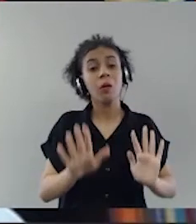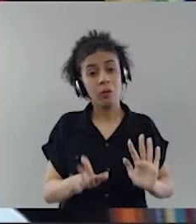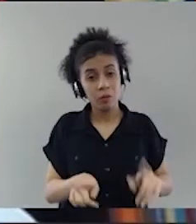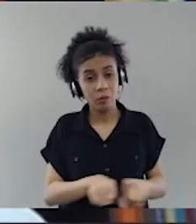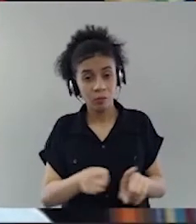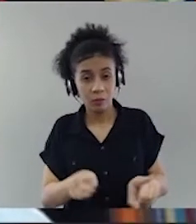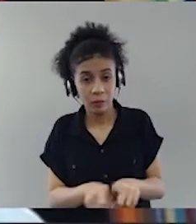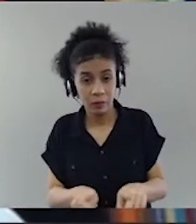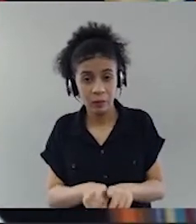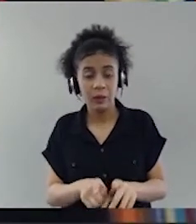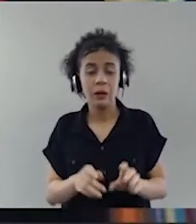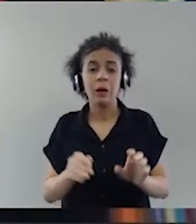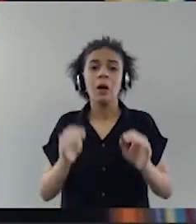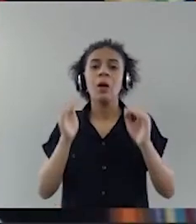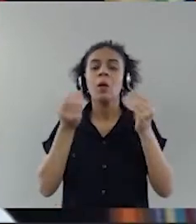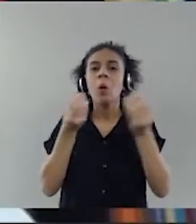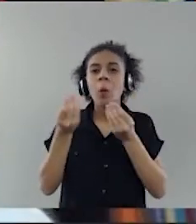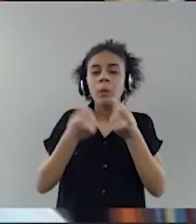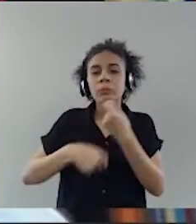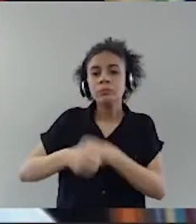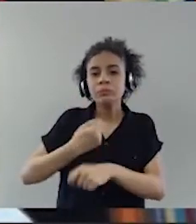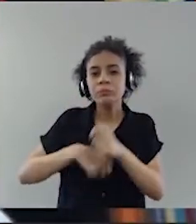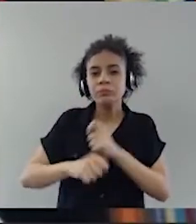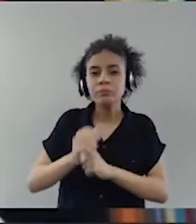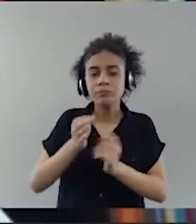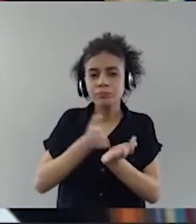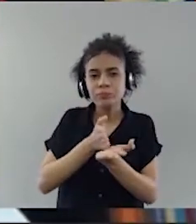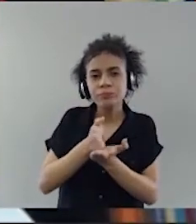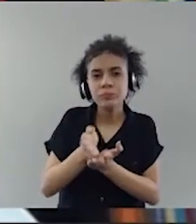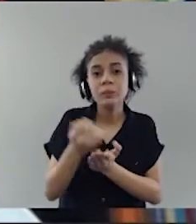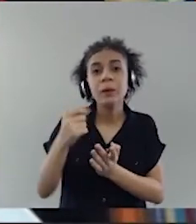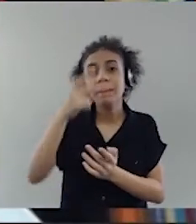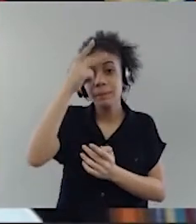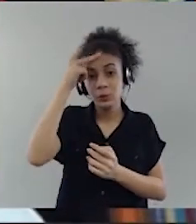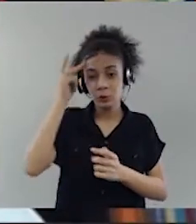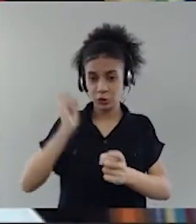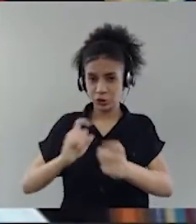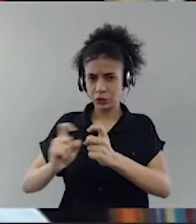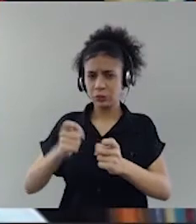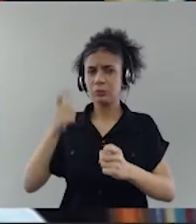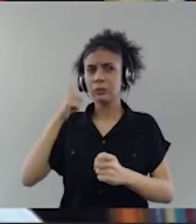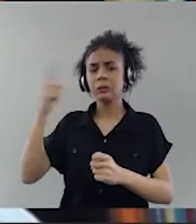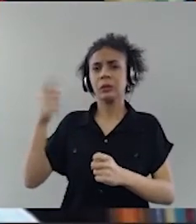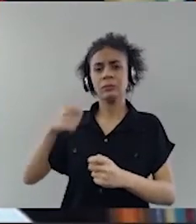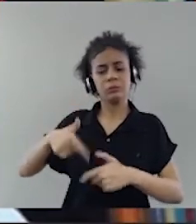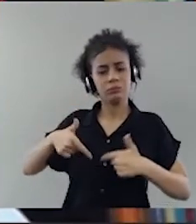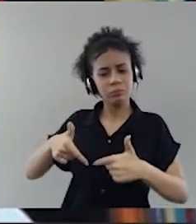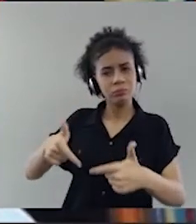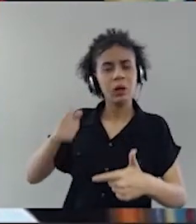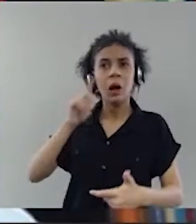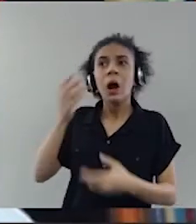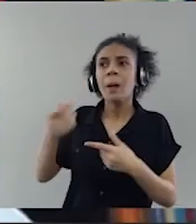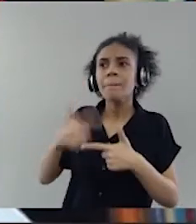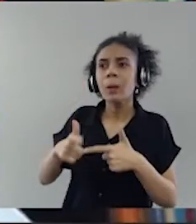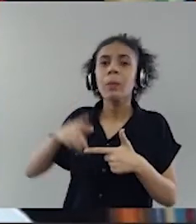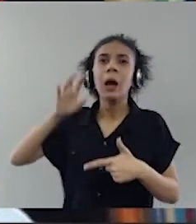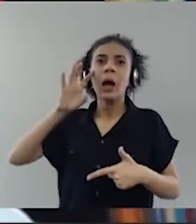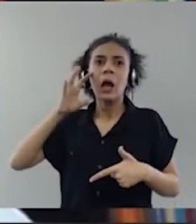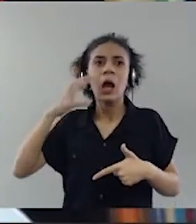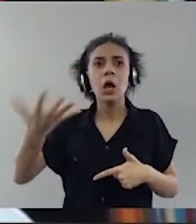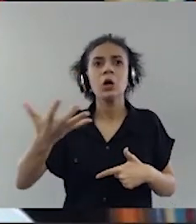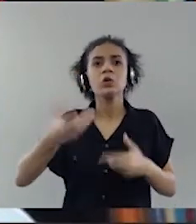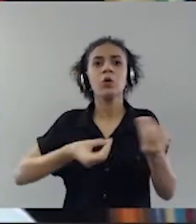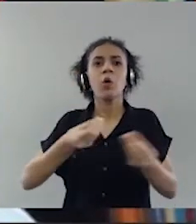princípios e objetivos da ordem econômica, é preciso que os gestores sejam inovadores, proativos, busquem soluções que valorizem o poder de